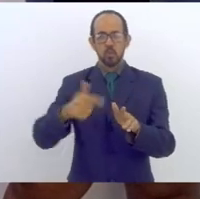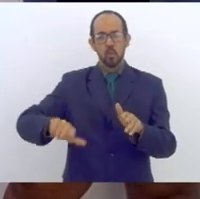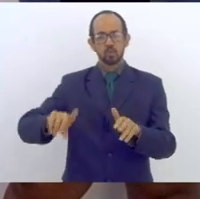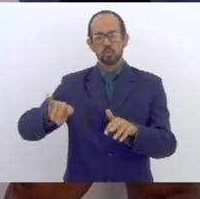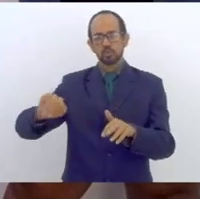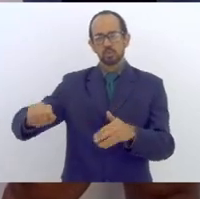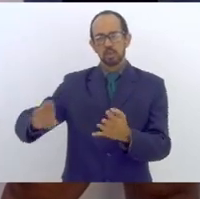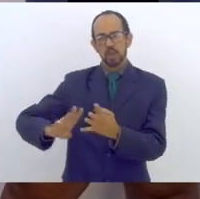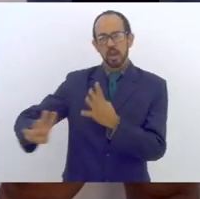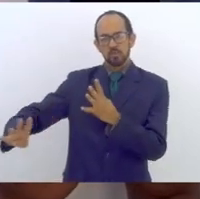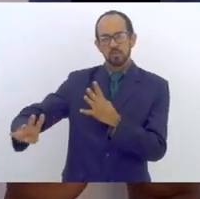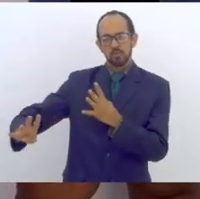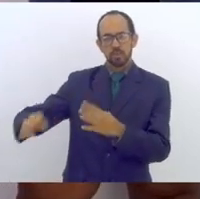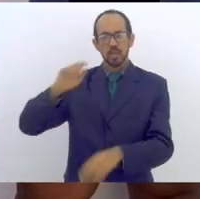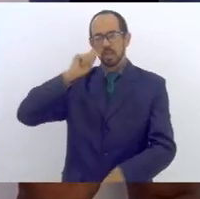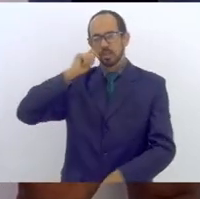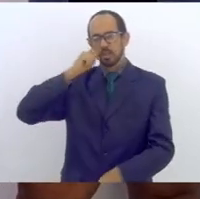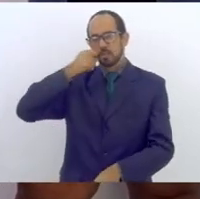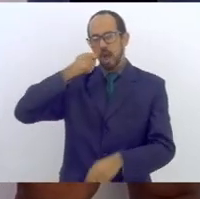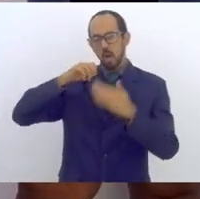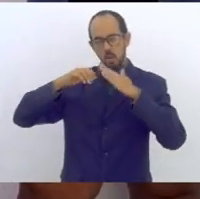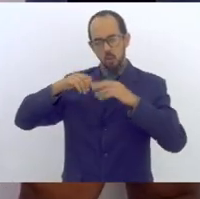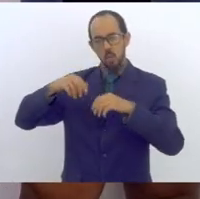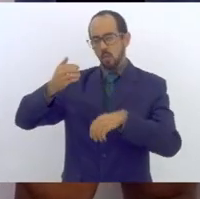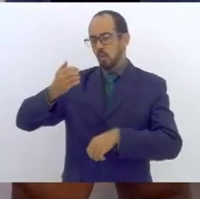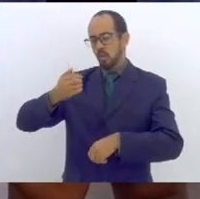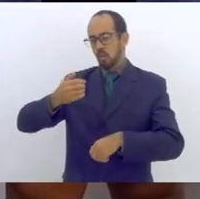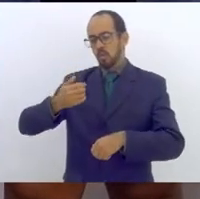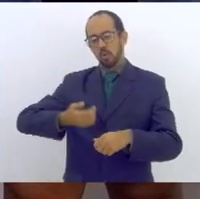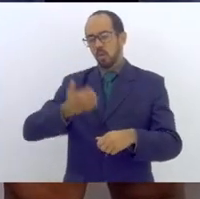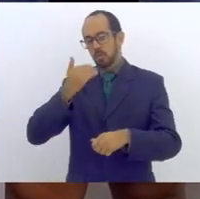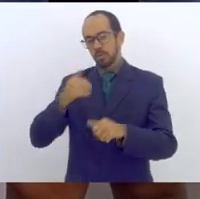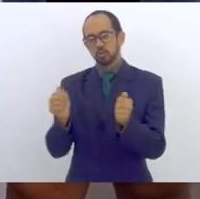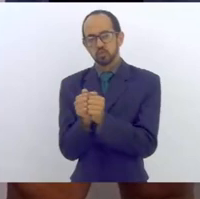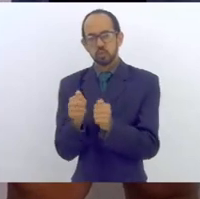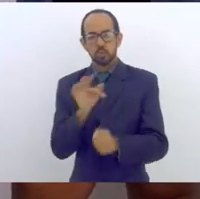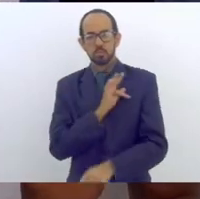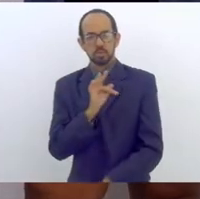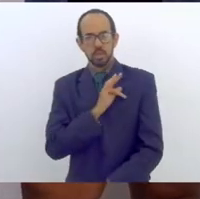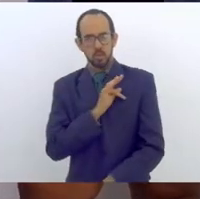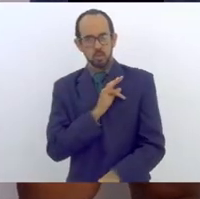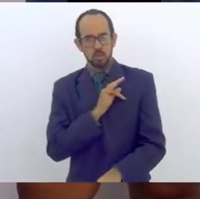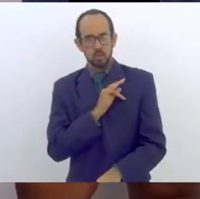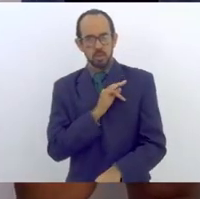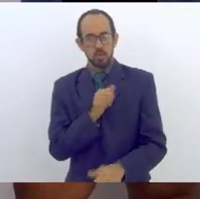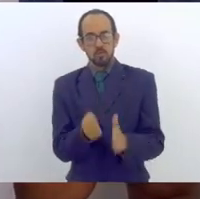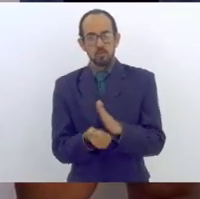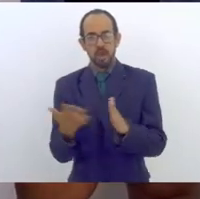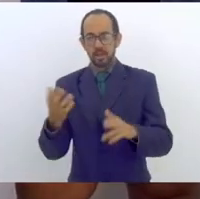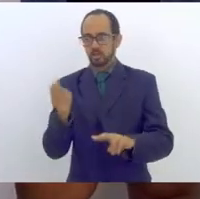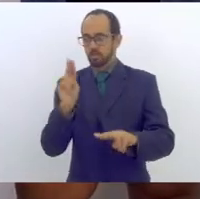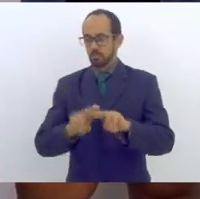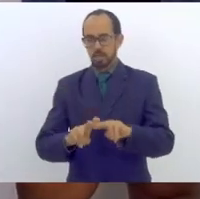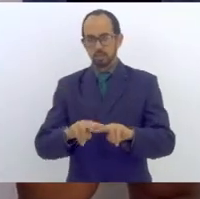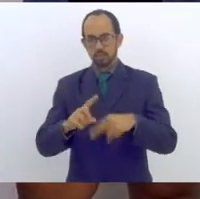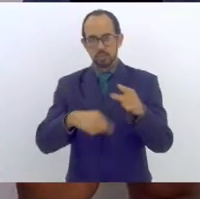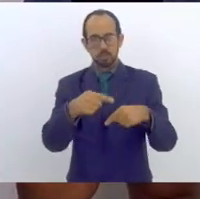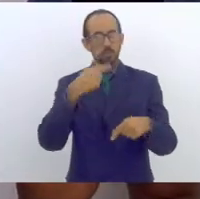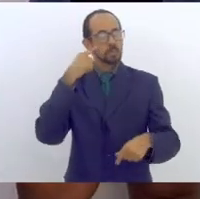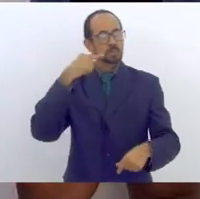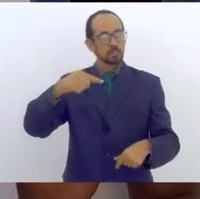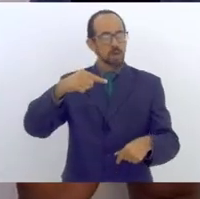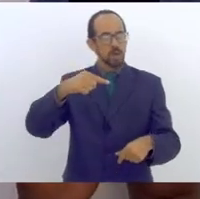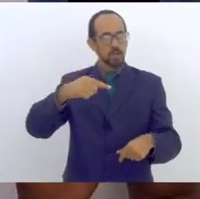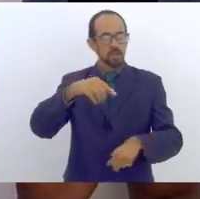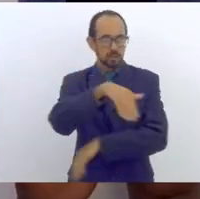da padaria do lado do policial tomando café Quantos são presos e uma semana depois estão na rua já entra